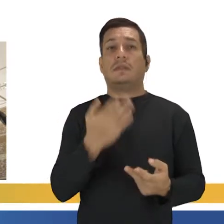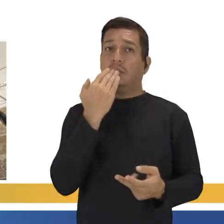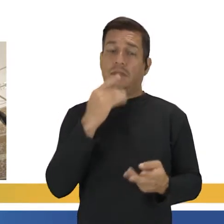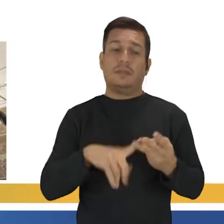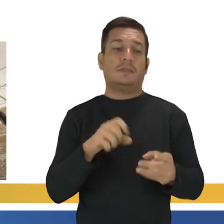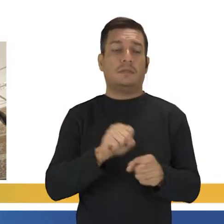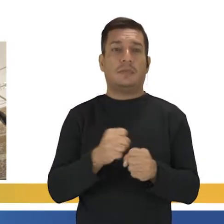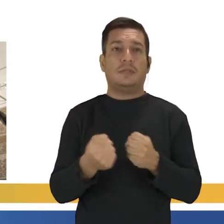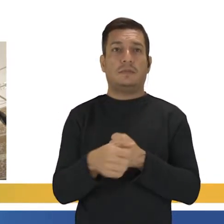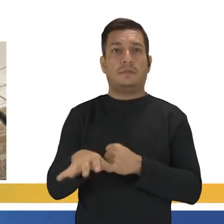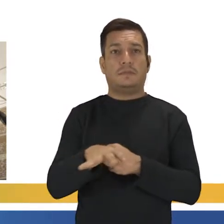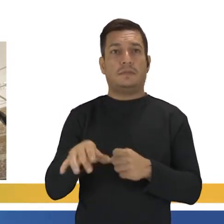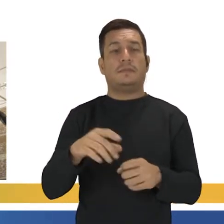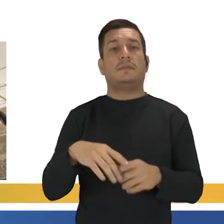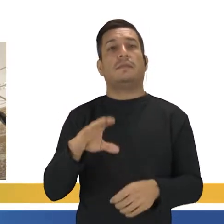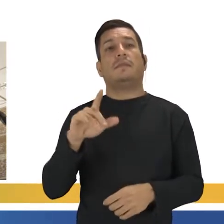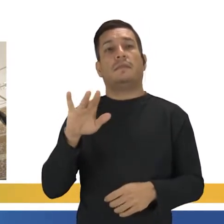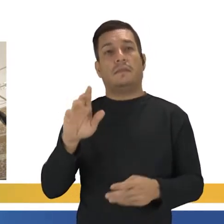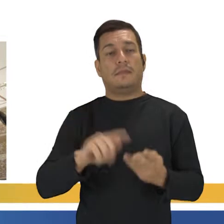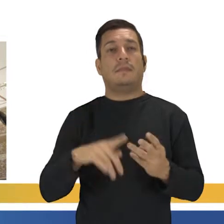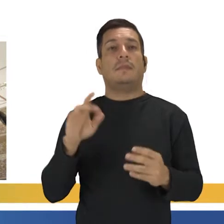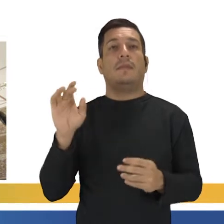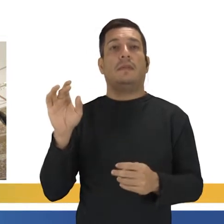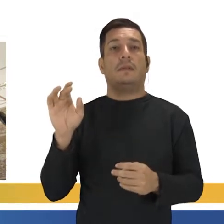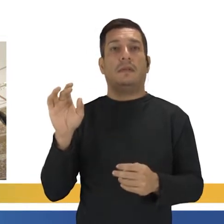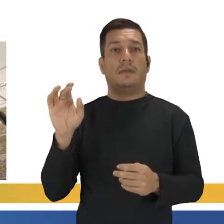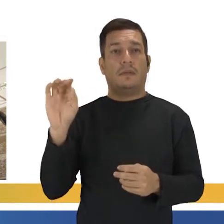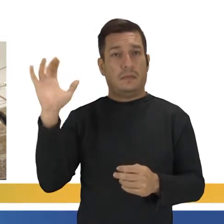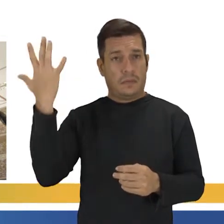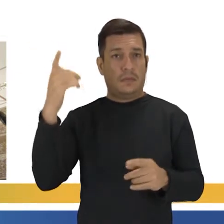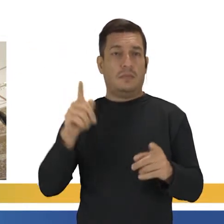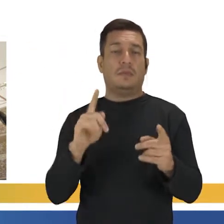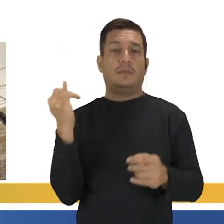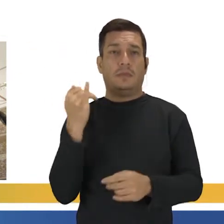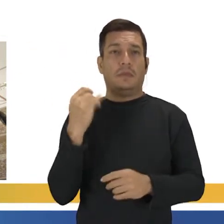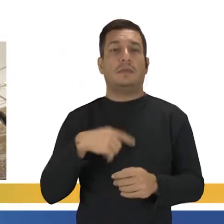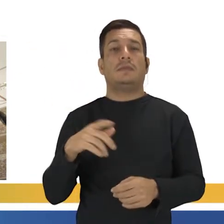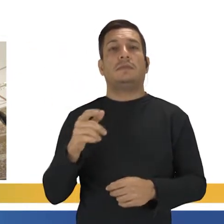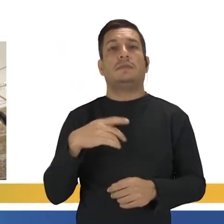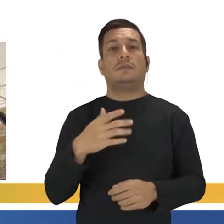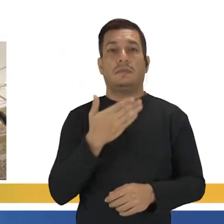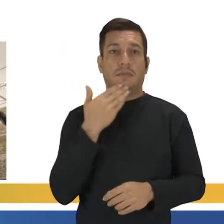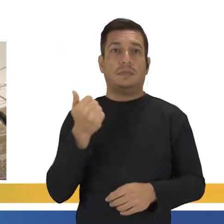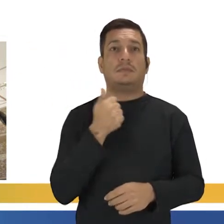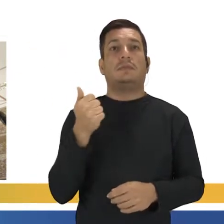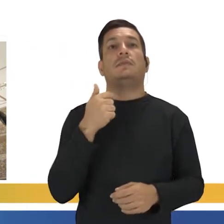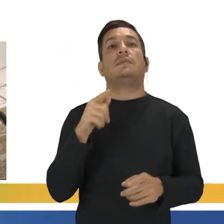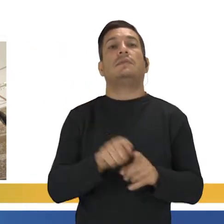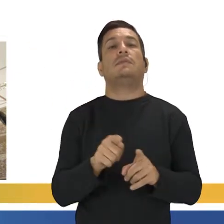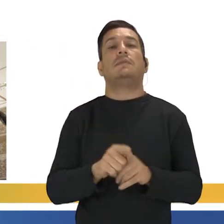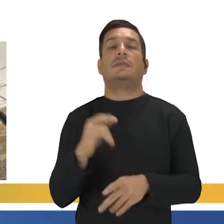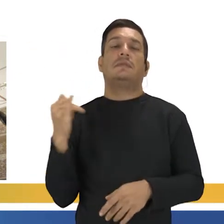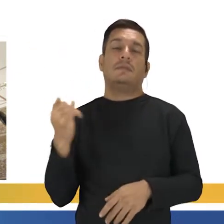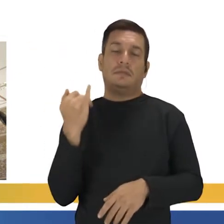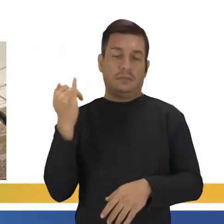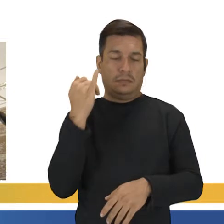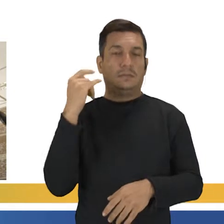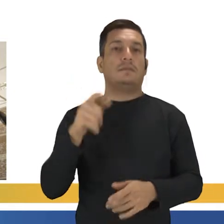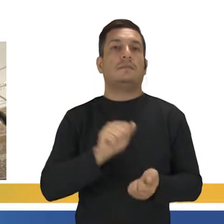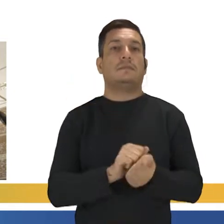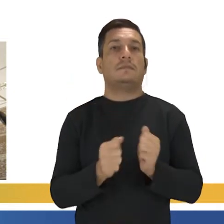Idade, sexo, hereditariedade, condição de treinamento, condição de saúde, perfil psicológico e predisposição genética. E